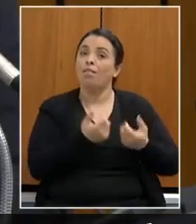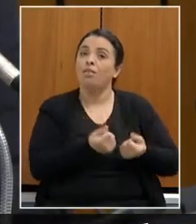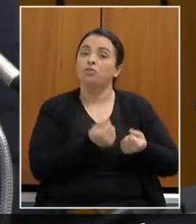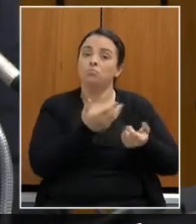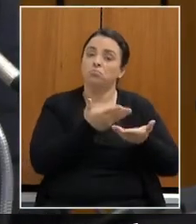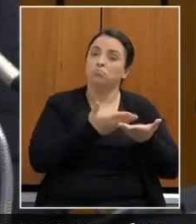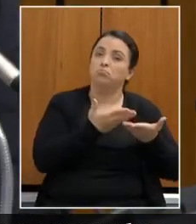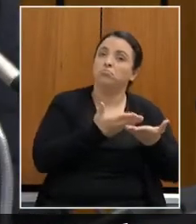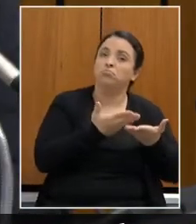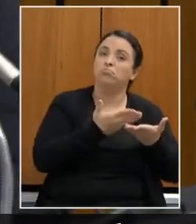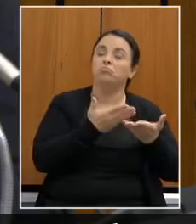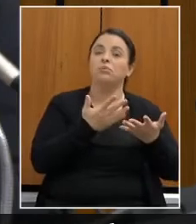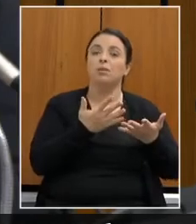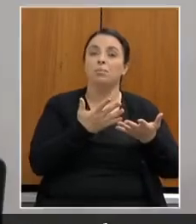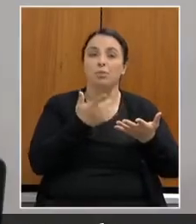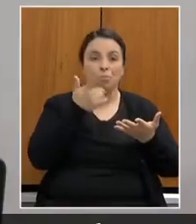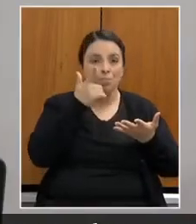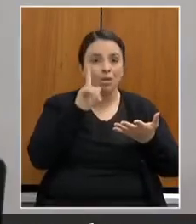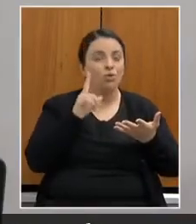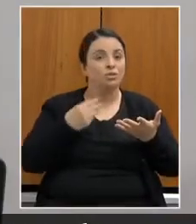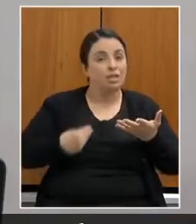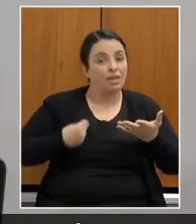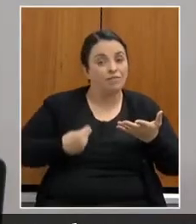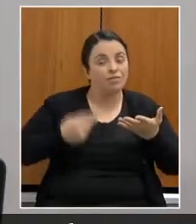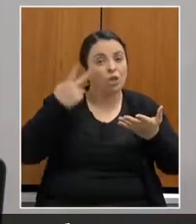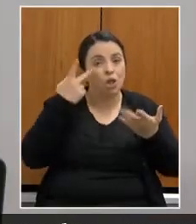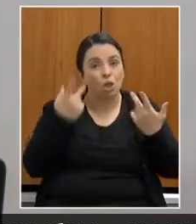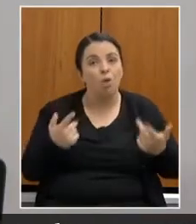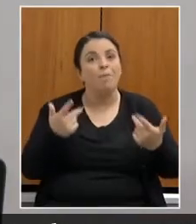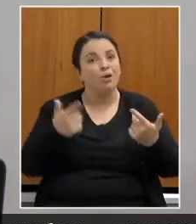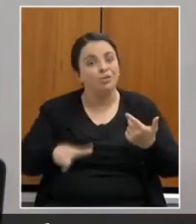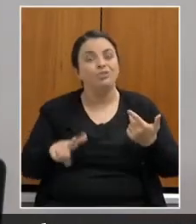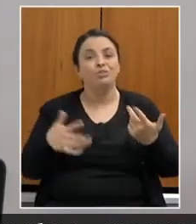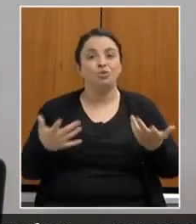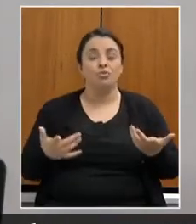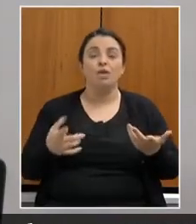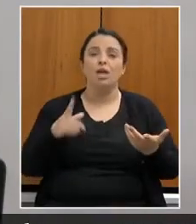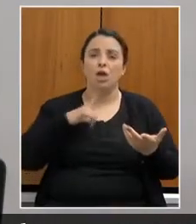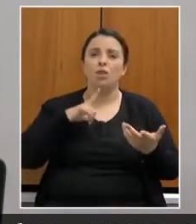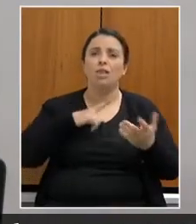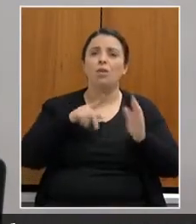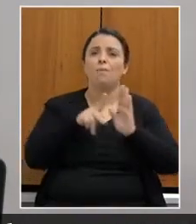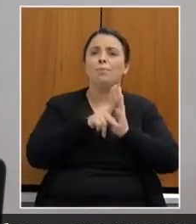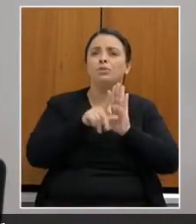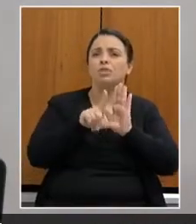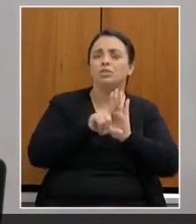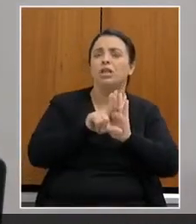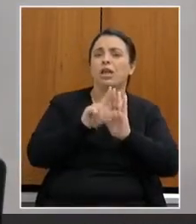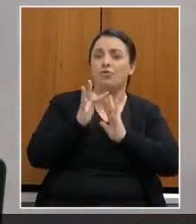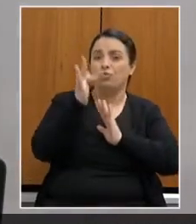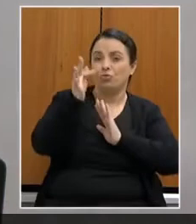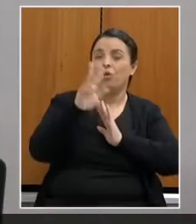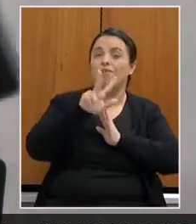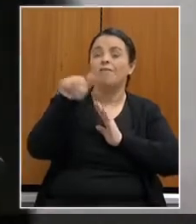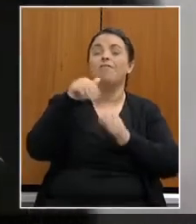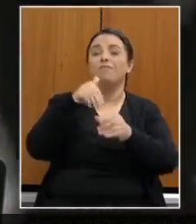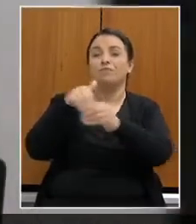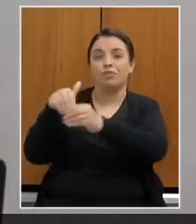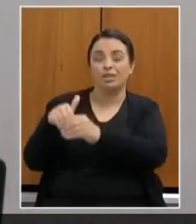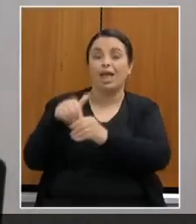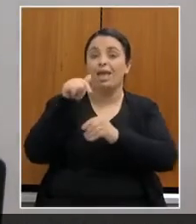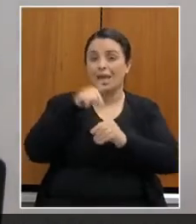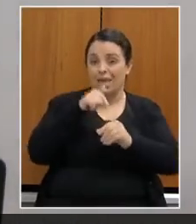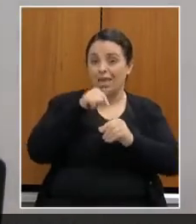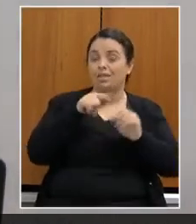Coincidentemente, eu tenho até um projeto de lei que deve ser votado em breve. Esse projeto de lei, ele solicita, ele